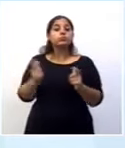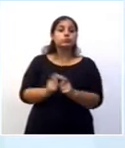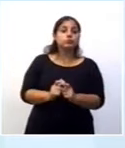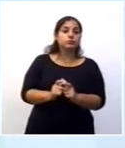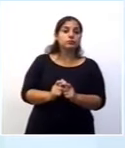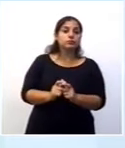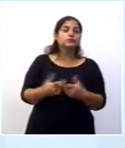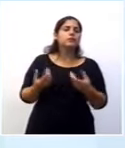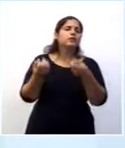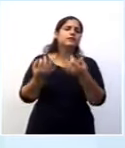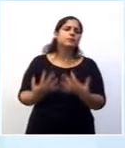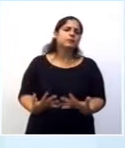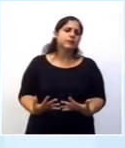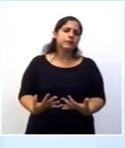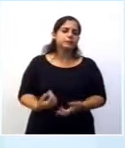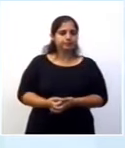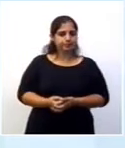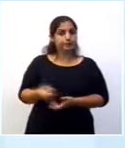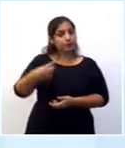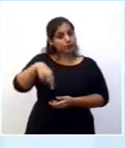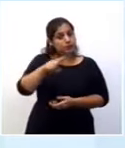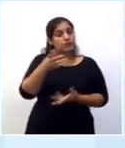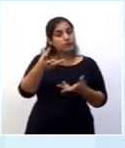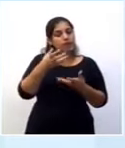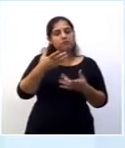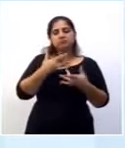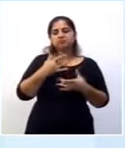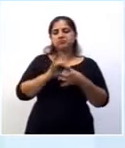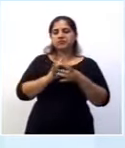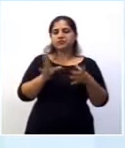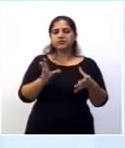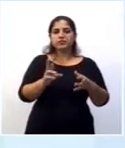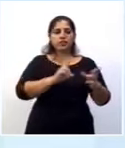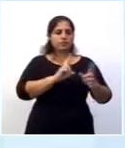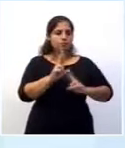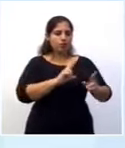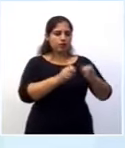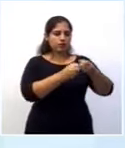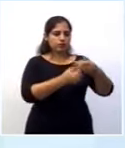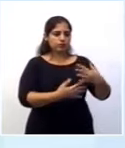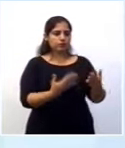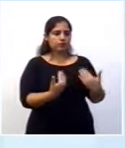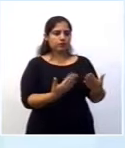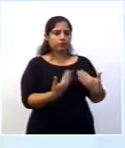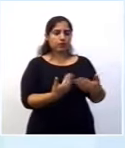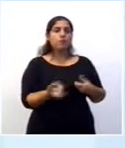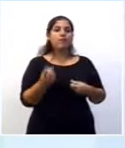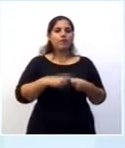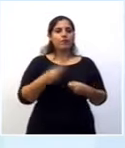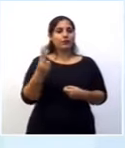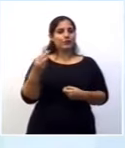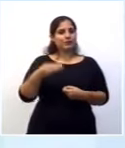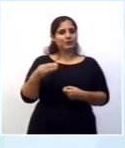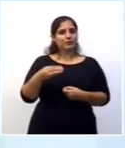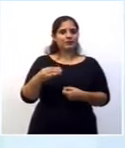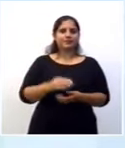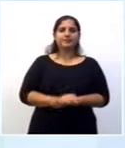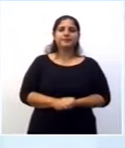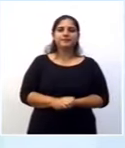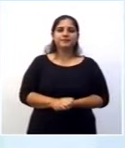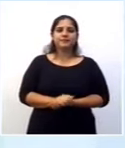diminuiu? Justifique. Então, quem quiser, quem se sentir à vontade, coloque as contribuições lá no chat. Nós voltamos daqui 2 minutos.